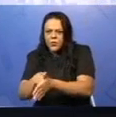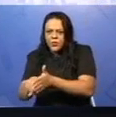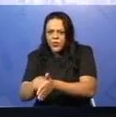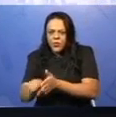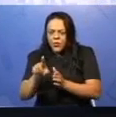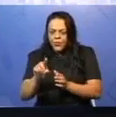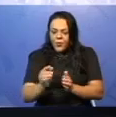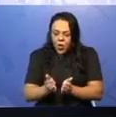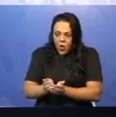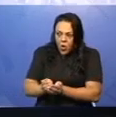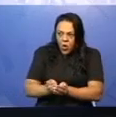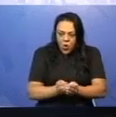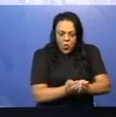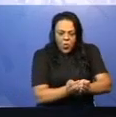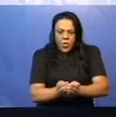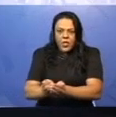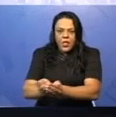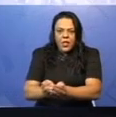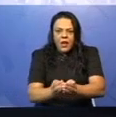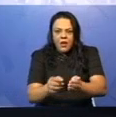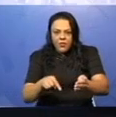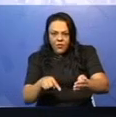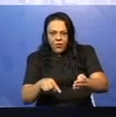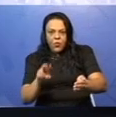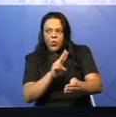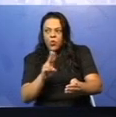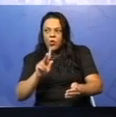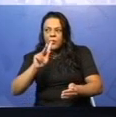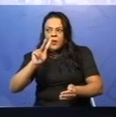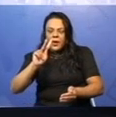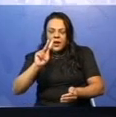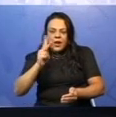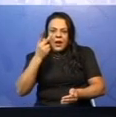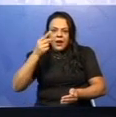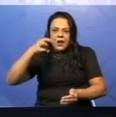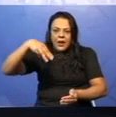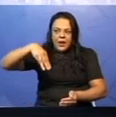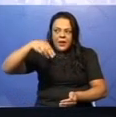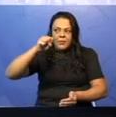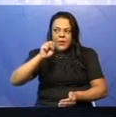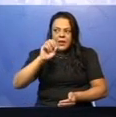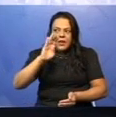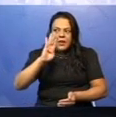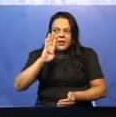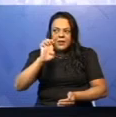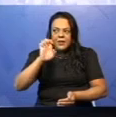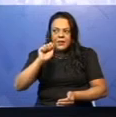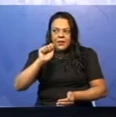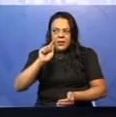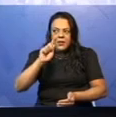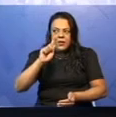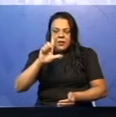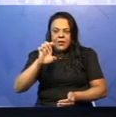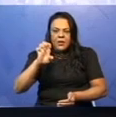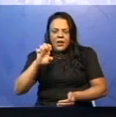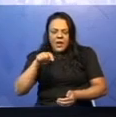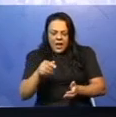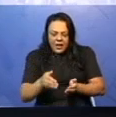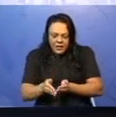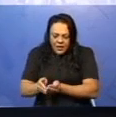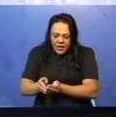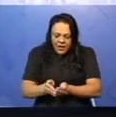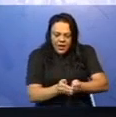era chamado HMS Beagle. Nessa viagem, ele demorou 5 anos. Ele saiu da